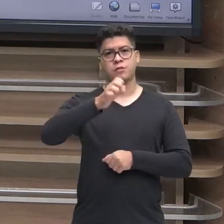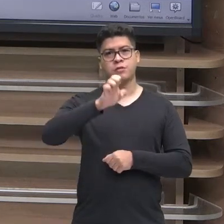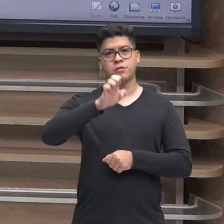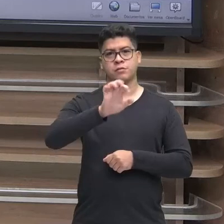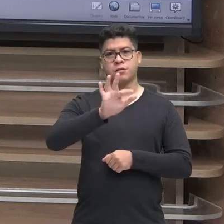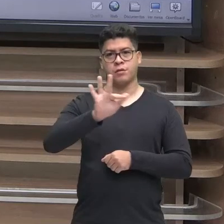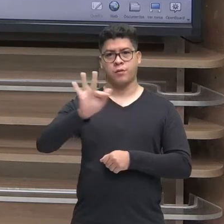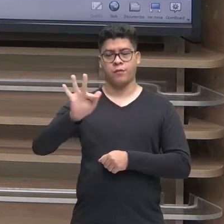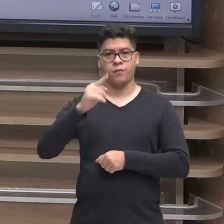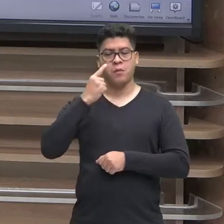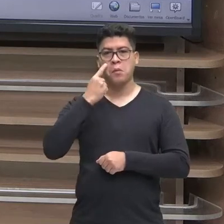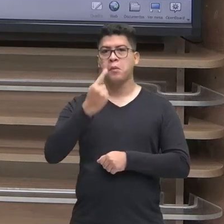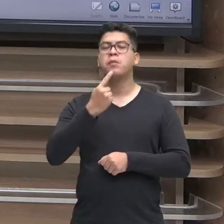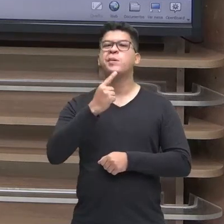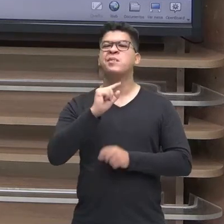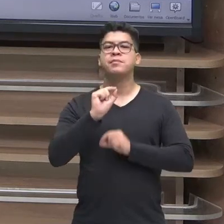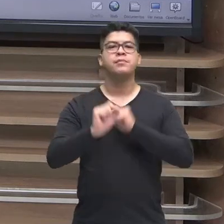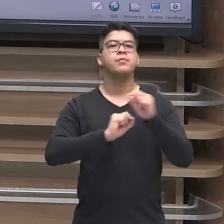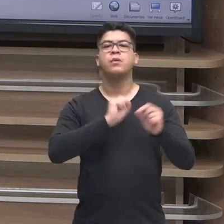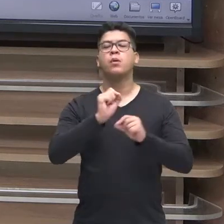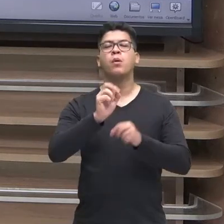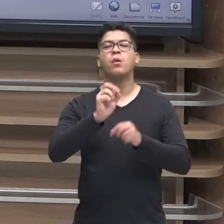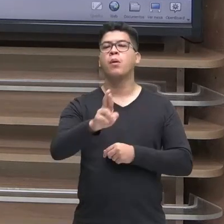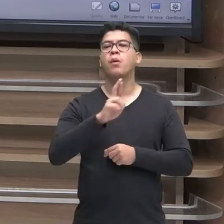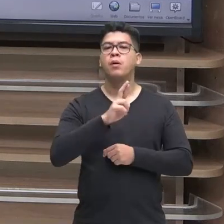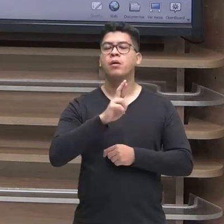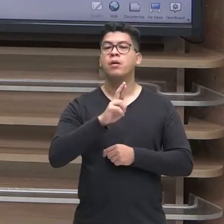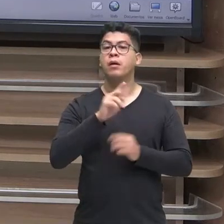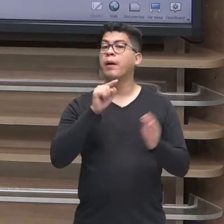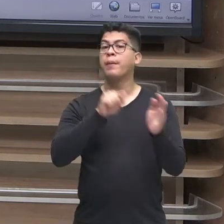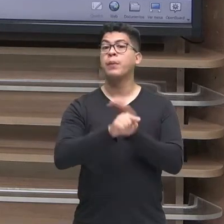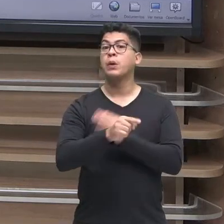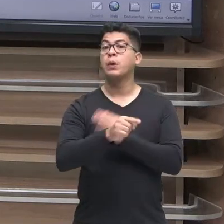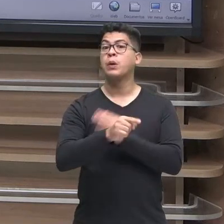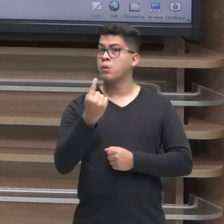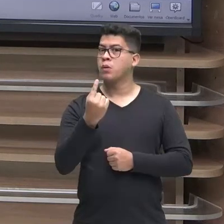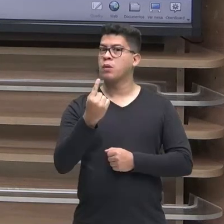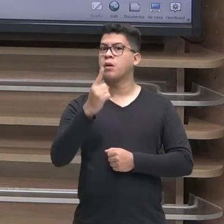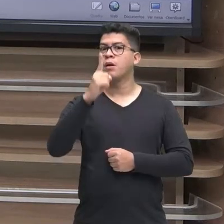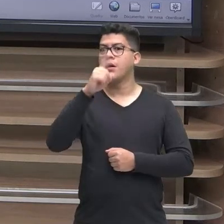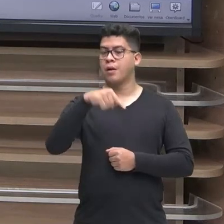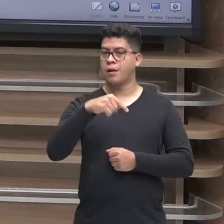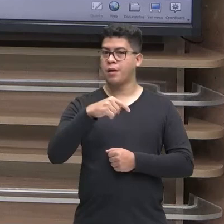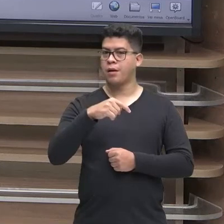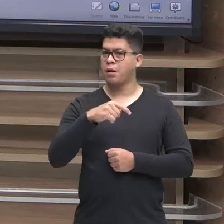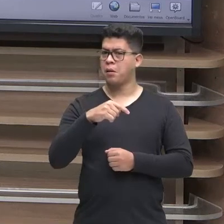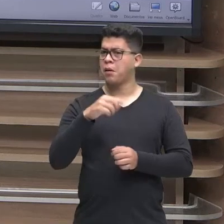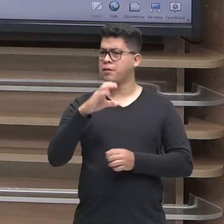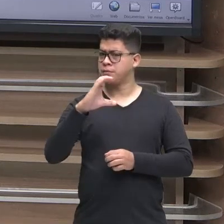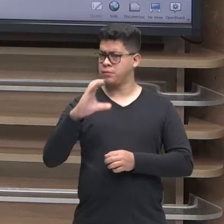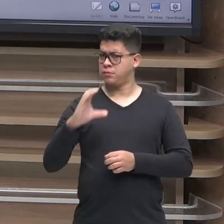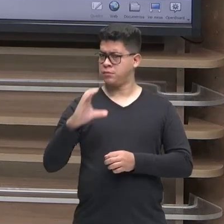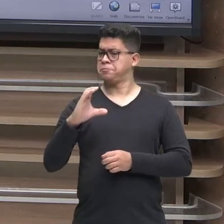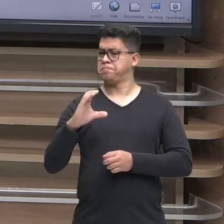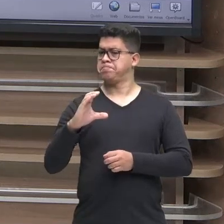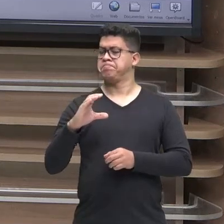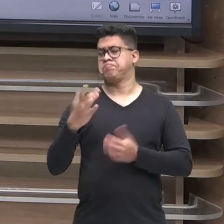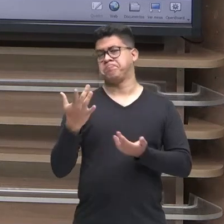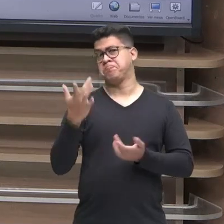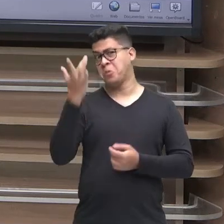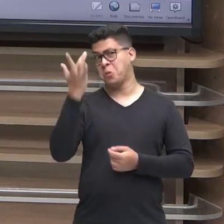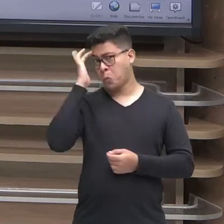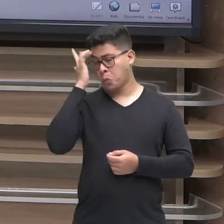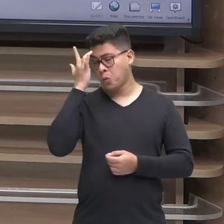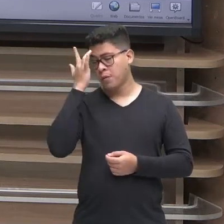bem de acordo com o Jeff a questão Um é a letra C será nós vamos já